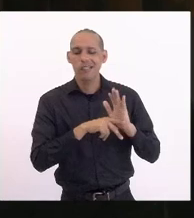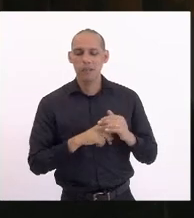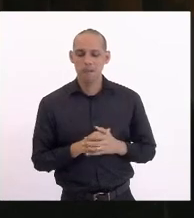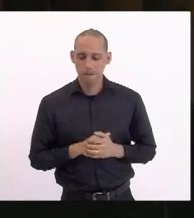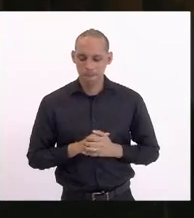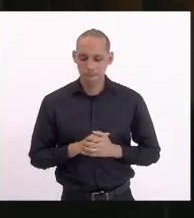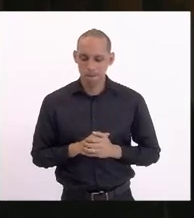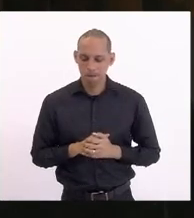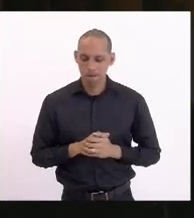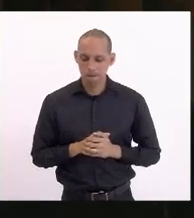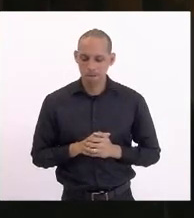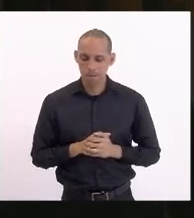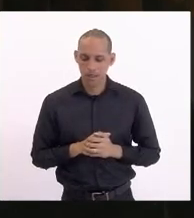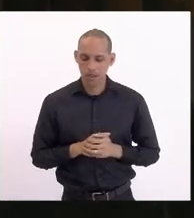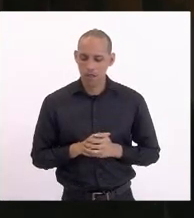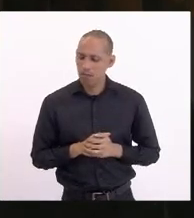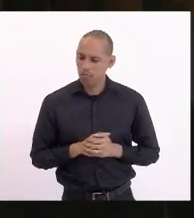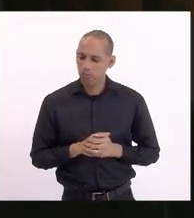que